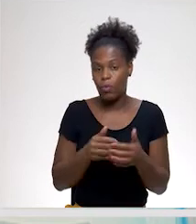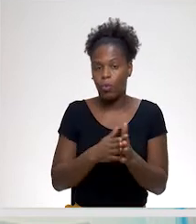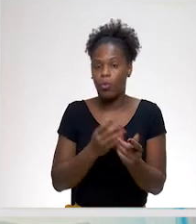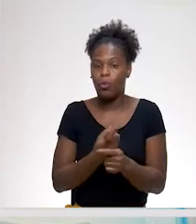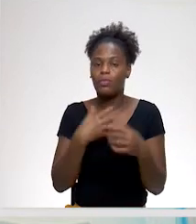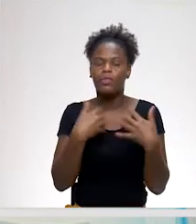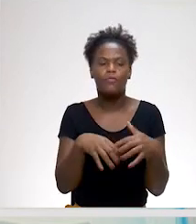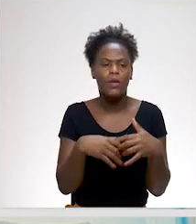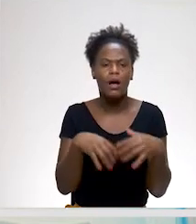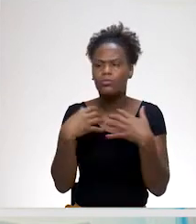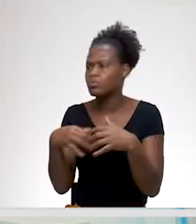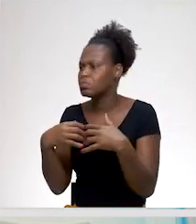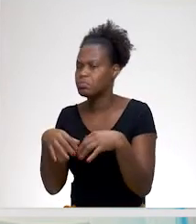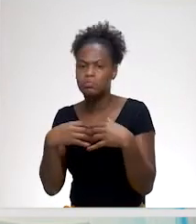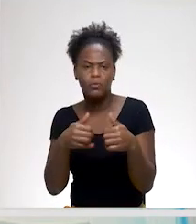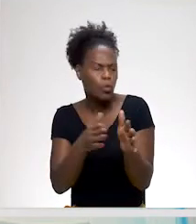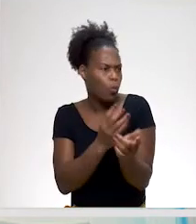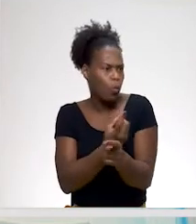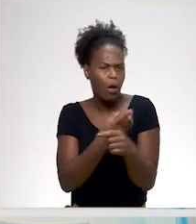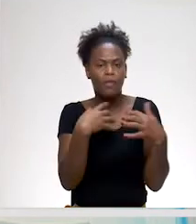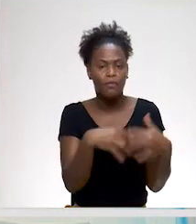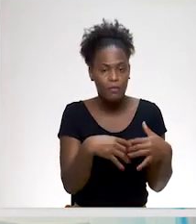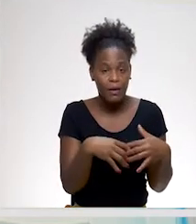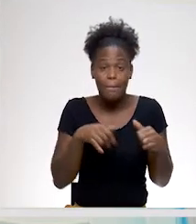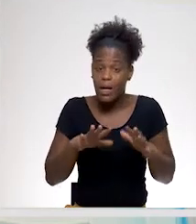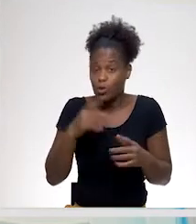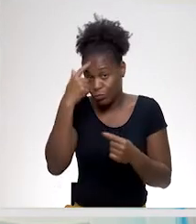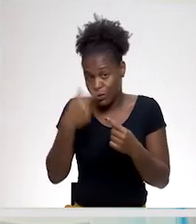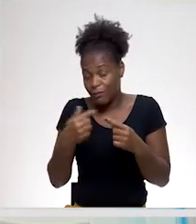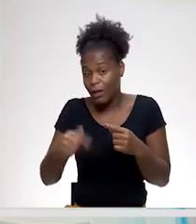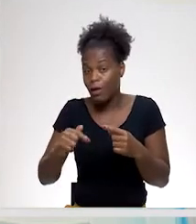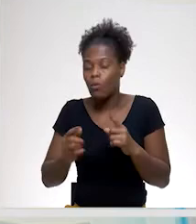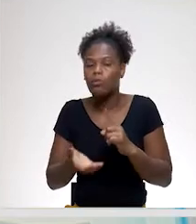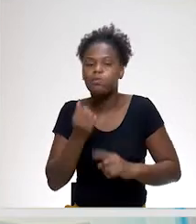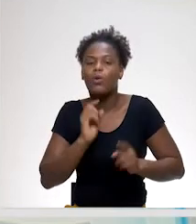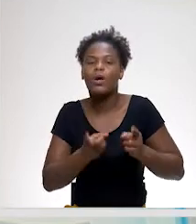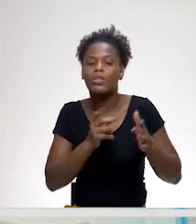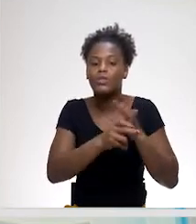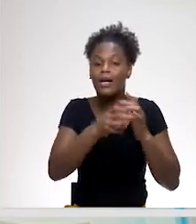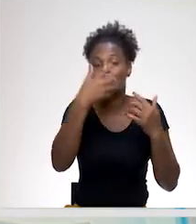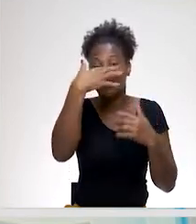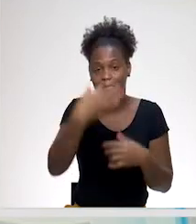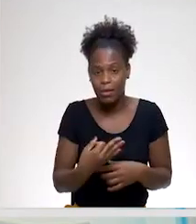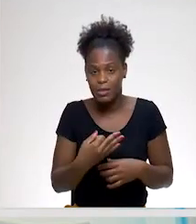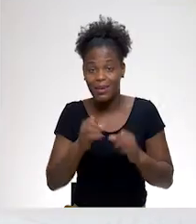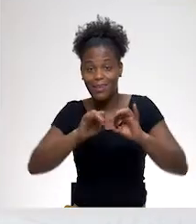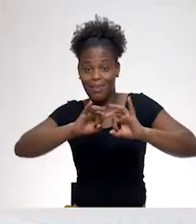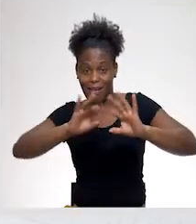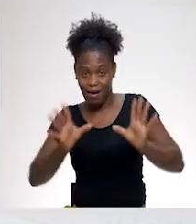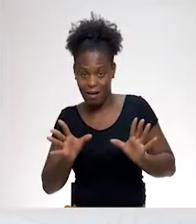pôr tudo em dúvida, duvidar de tudo. Duvidou, mas com o objetivo de chegar a quê? A